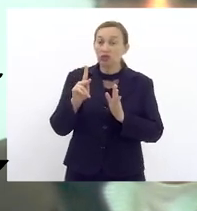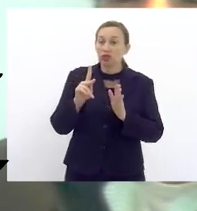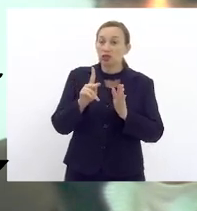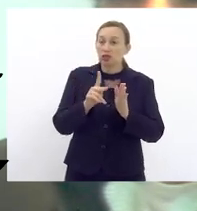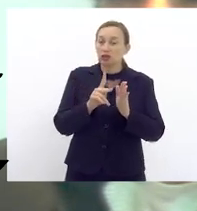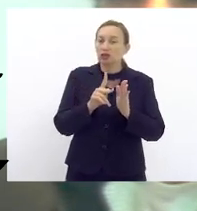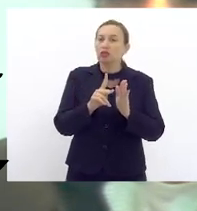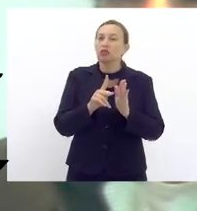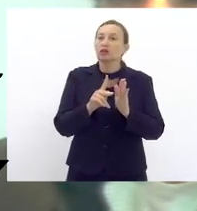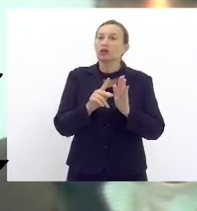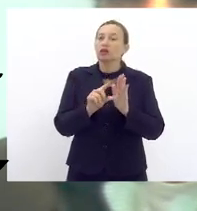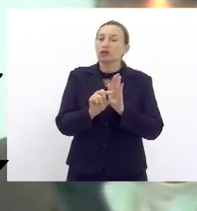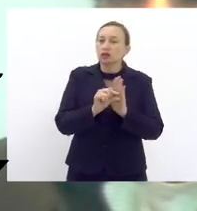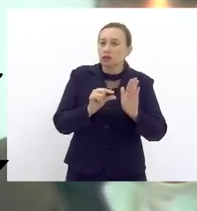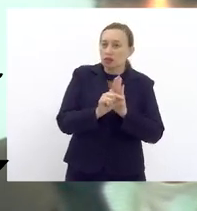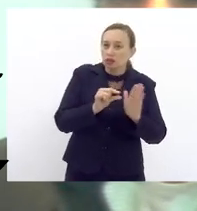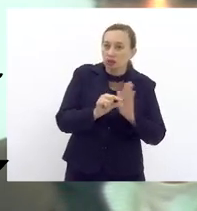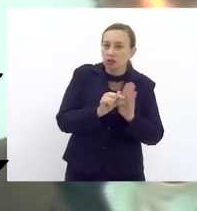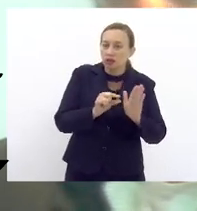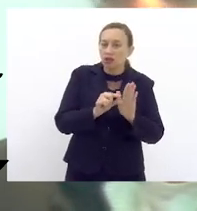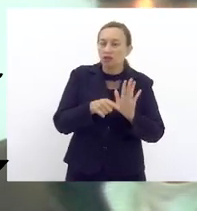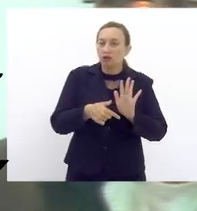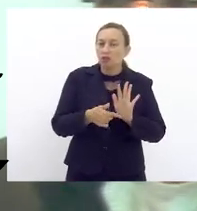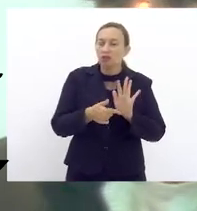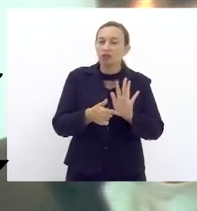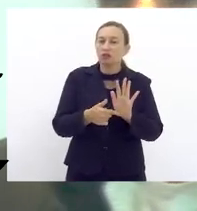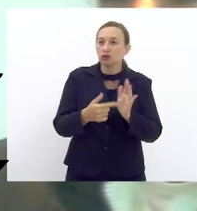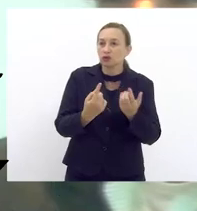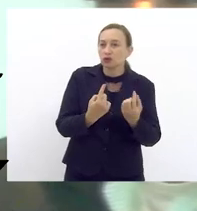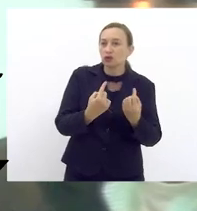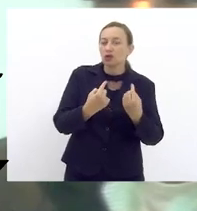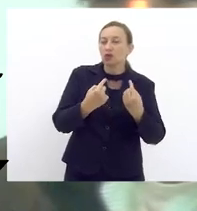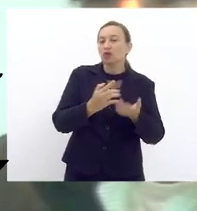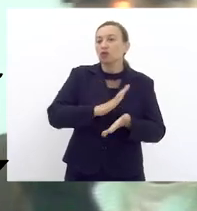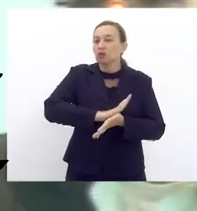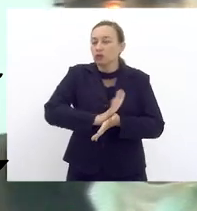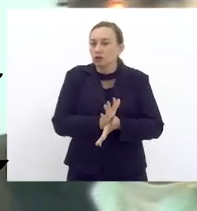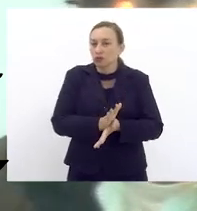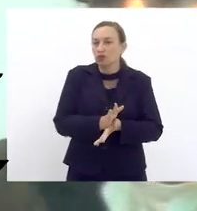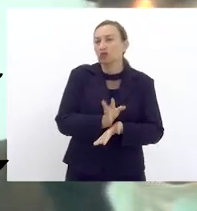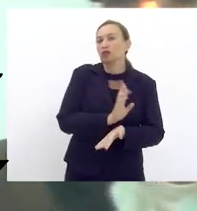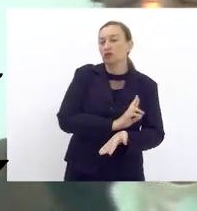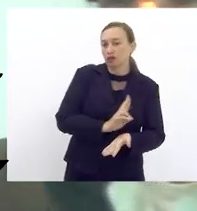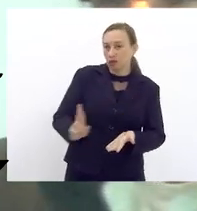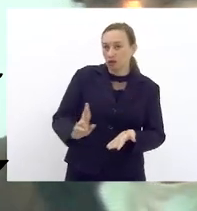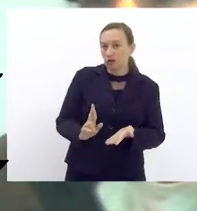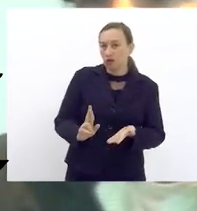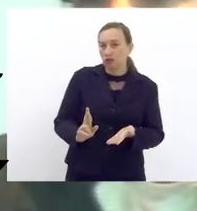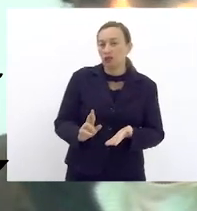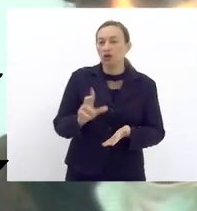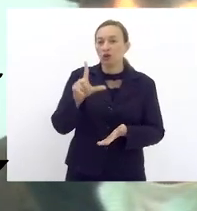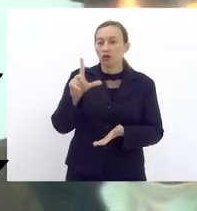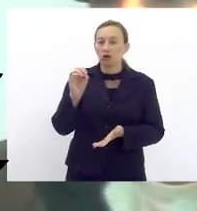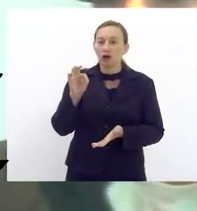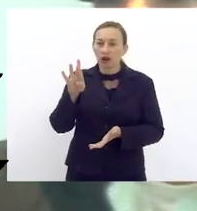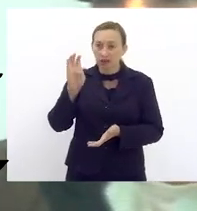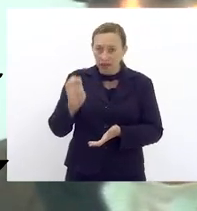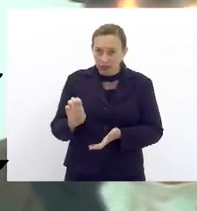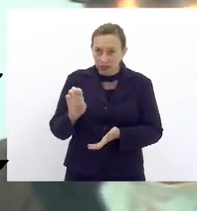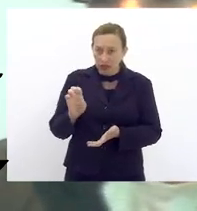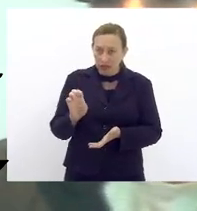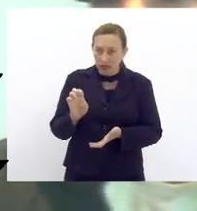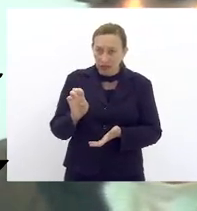ao combate a intolerância religiosa ao racismo religioso que foi a Lohana